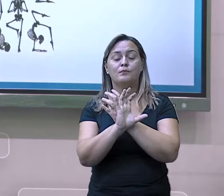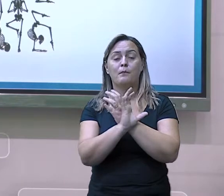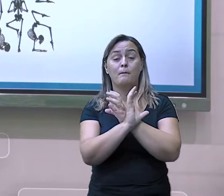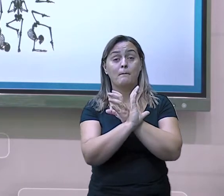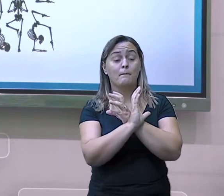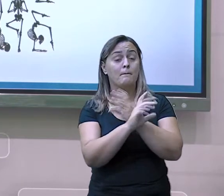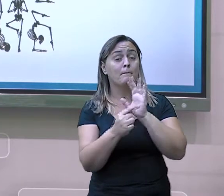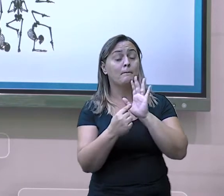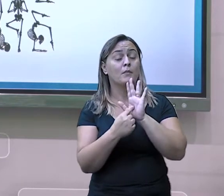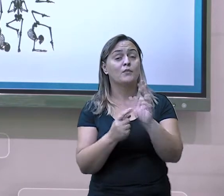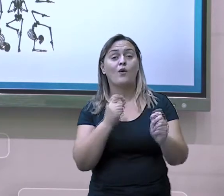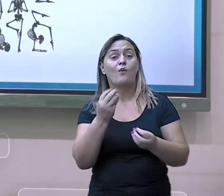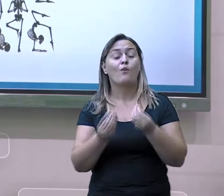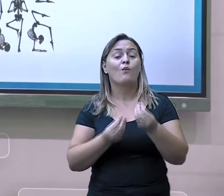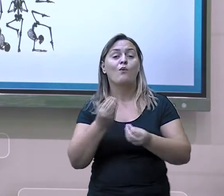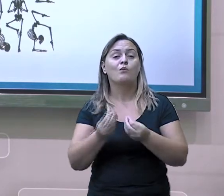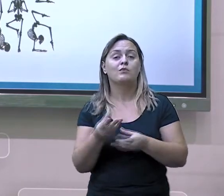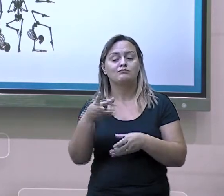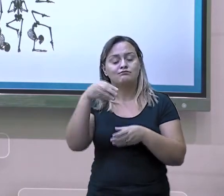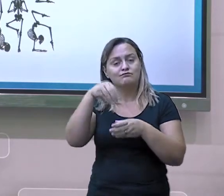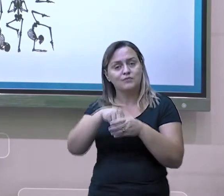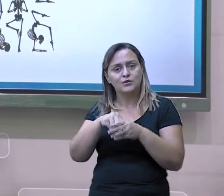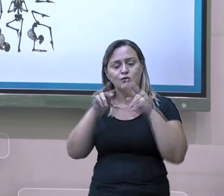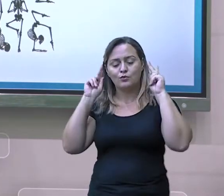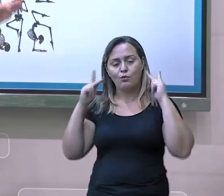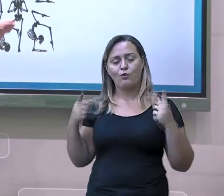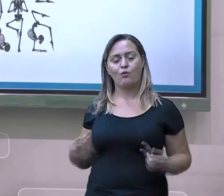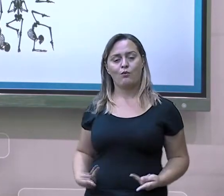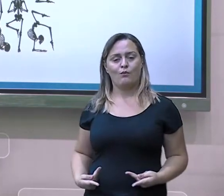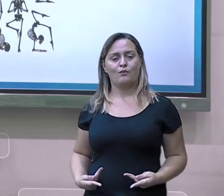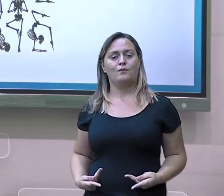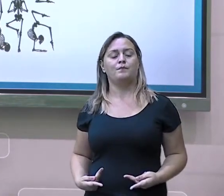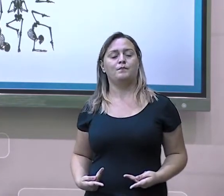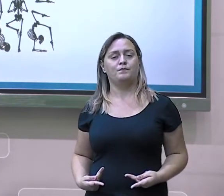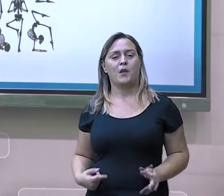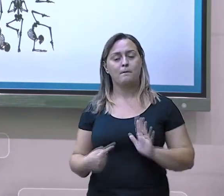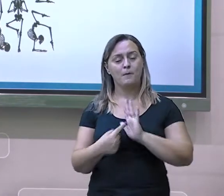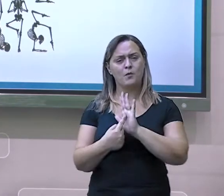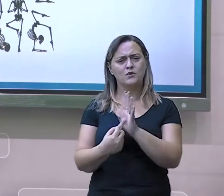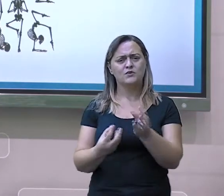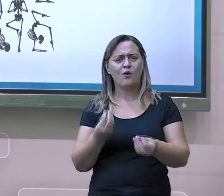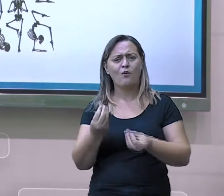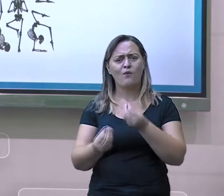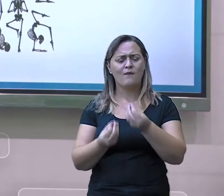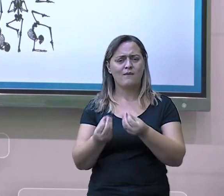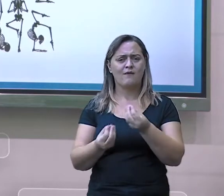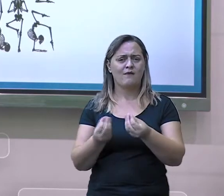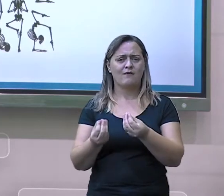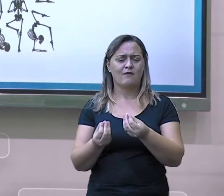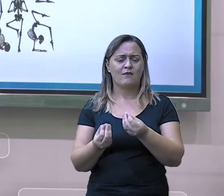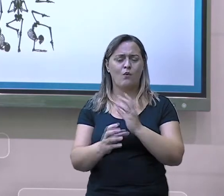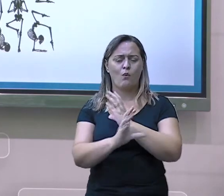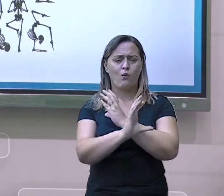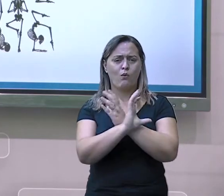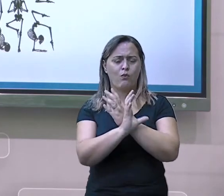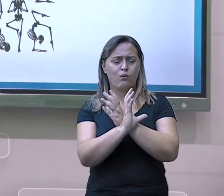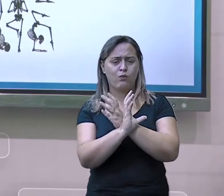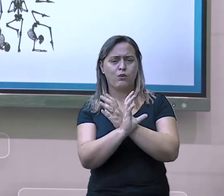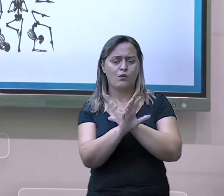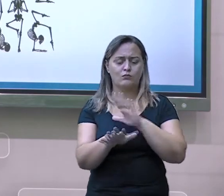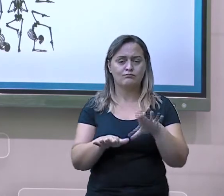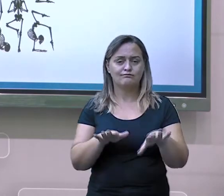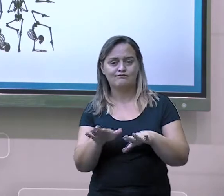e deixamos exatamente o esqueleto à mostra. E aí,